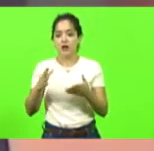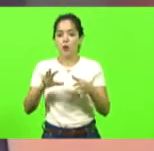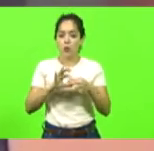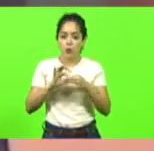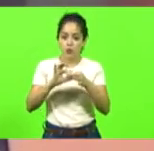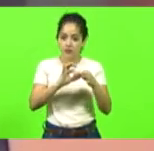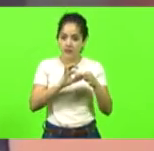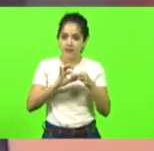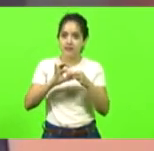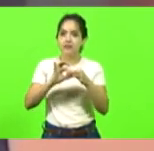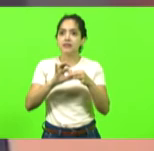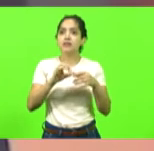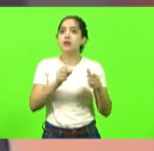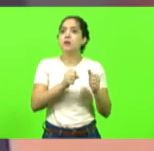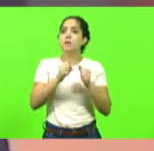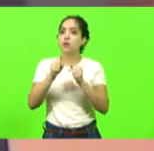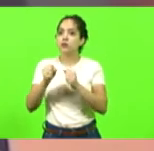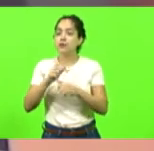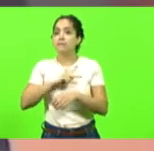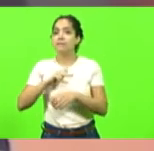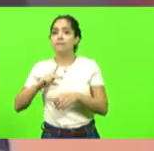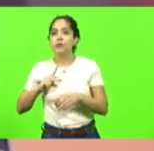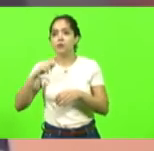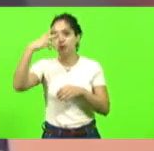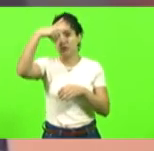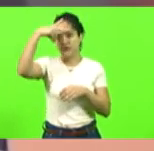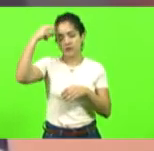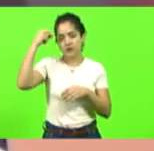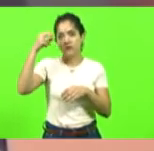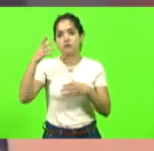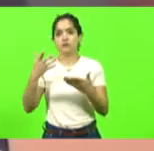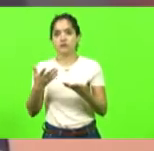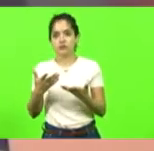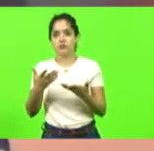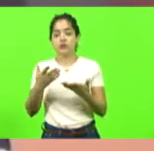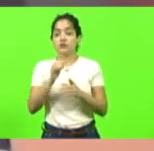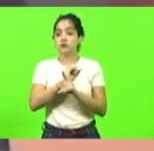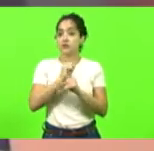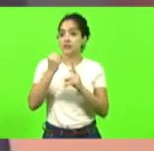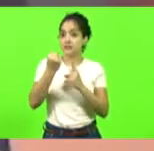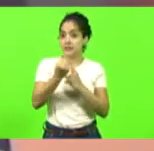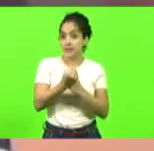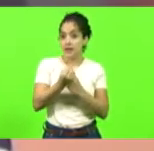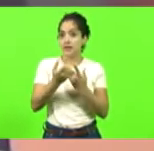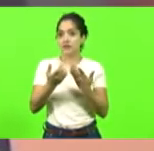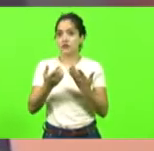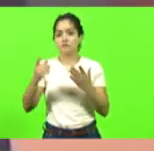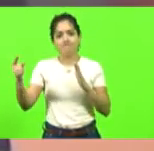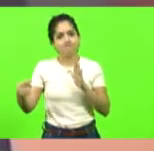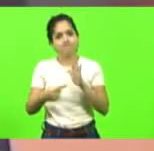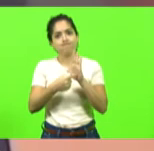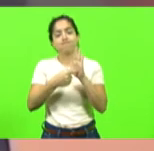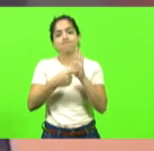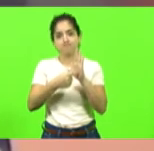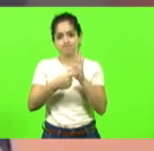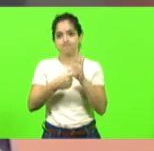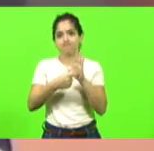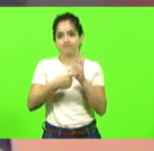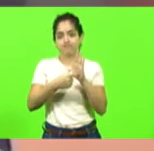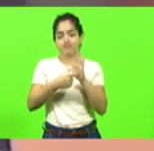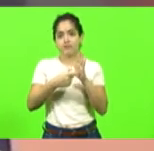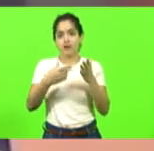poder público, vereador, prefeitura, sociedade, para denunciar as